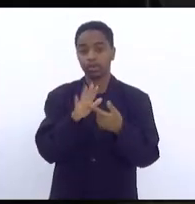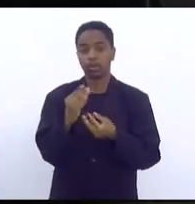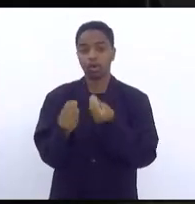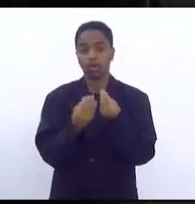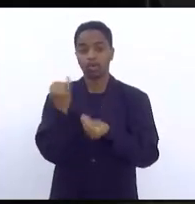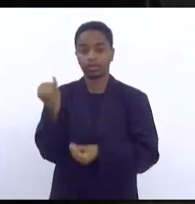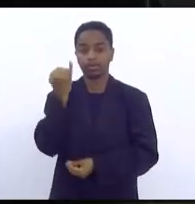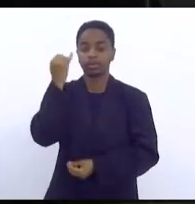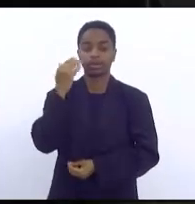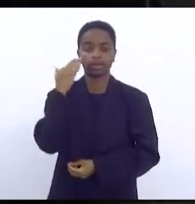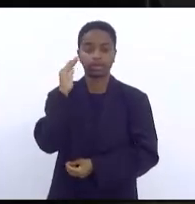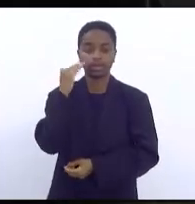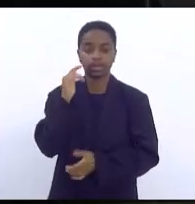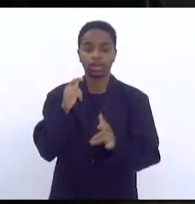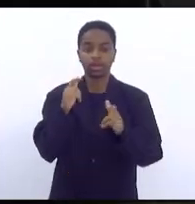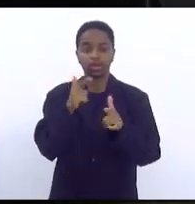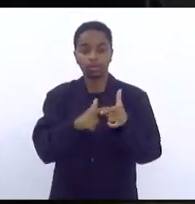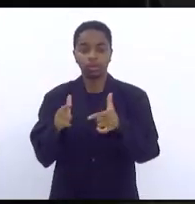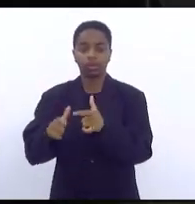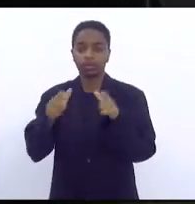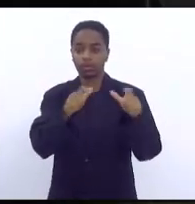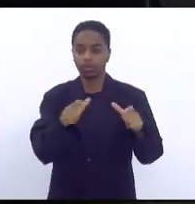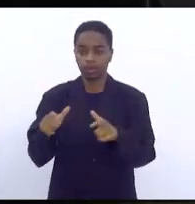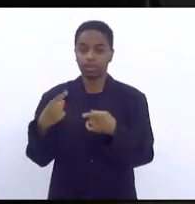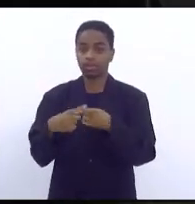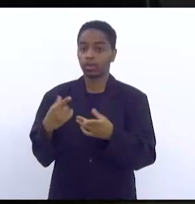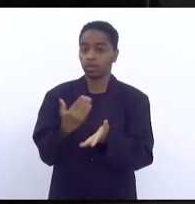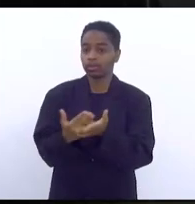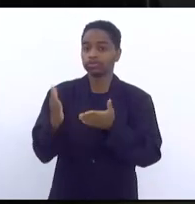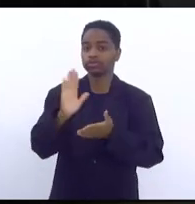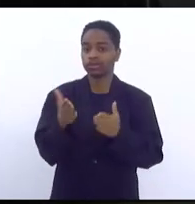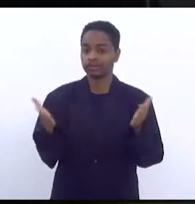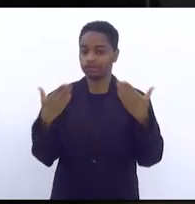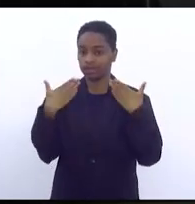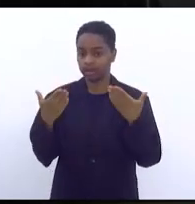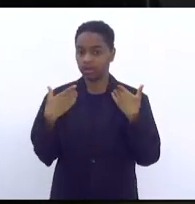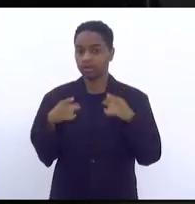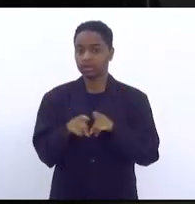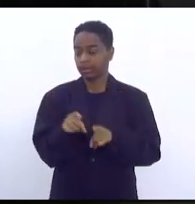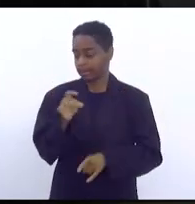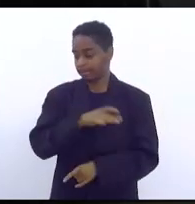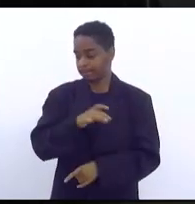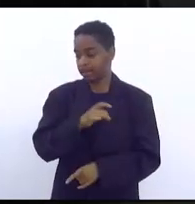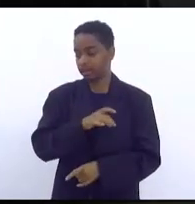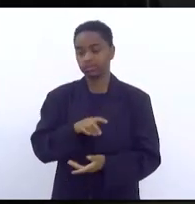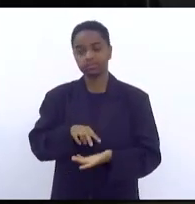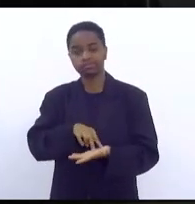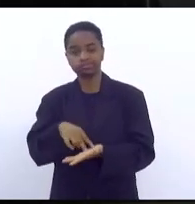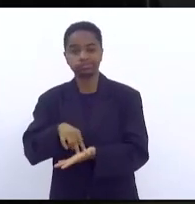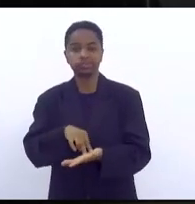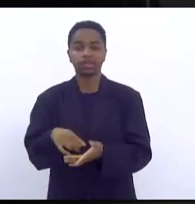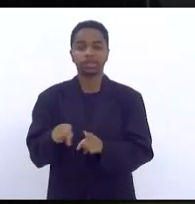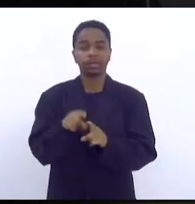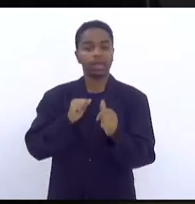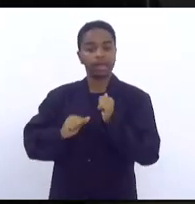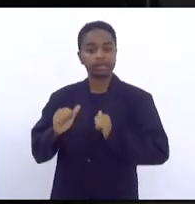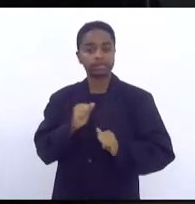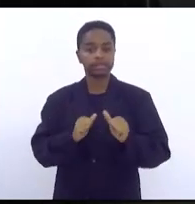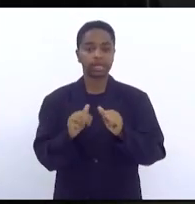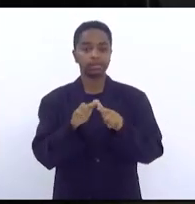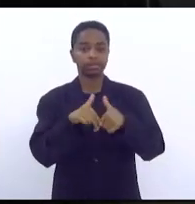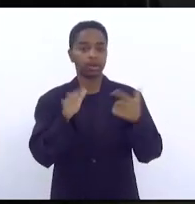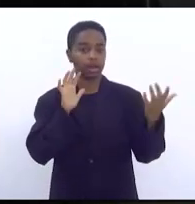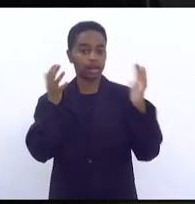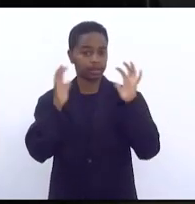entender essas problemáticas locais o verão já chegou então o medo a insegurança a ansiedade climática já é uma realidade nas